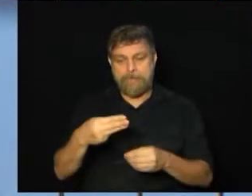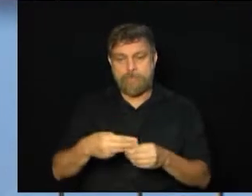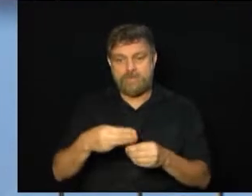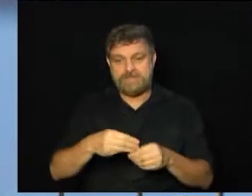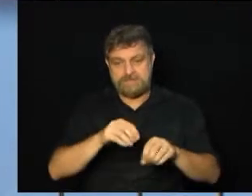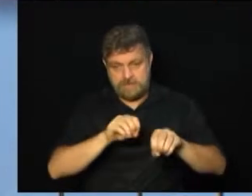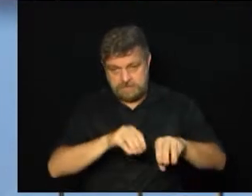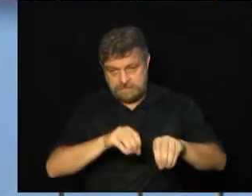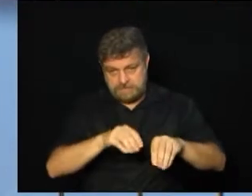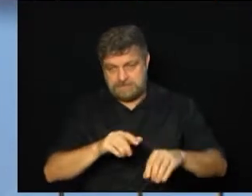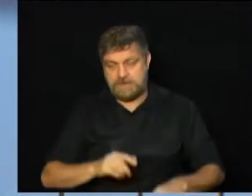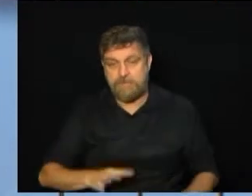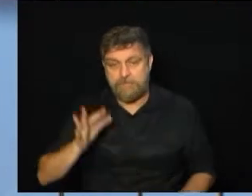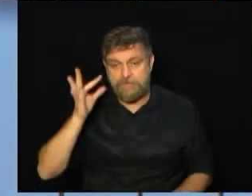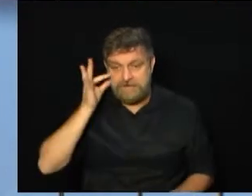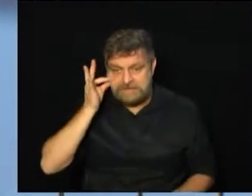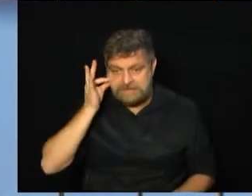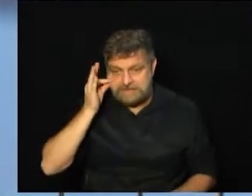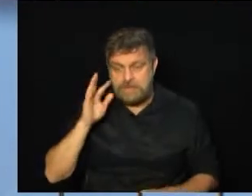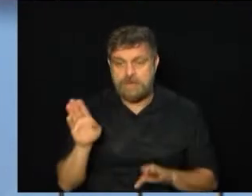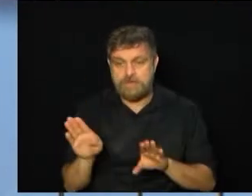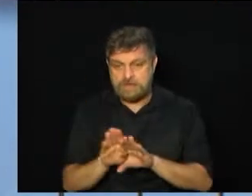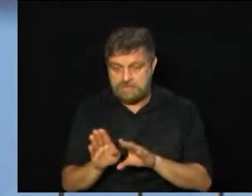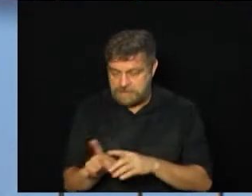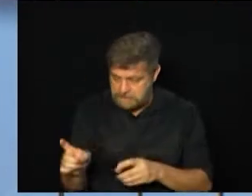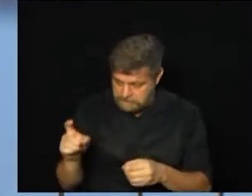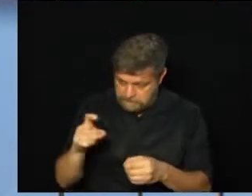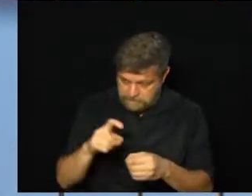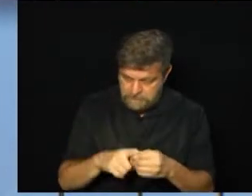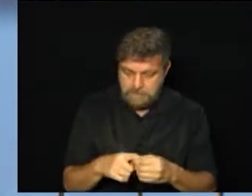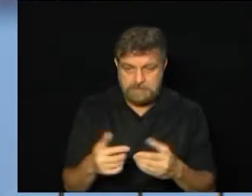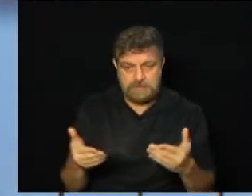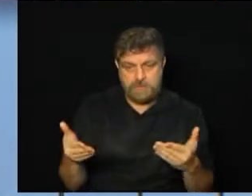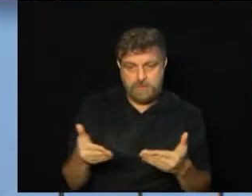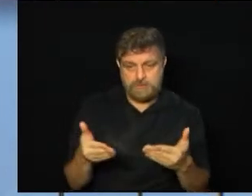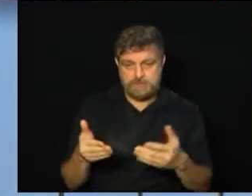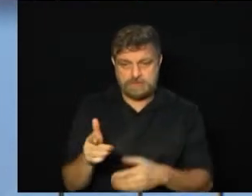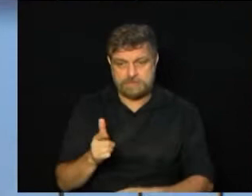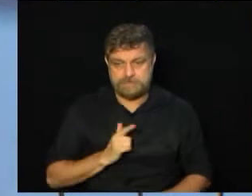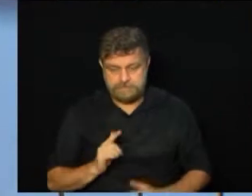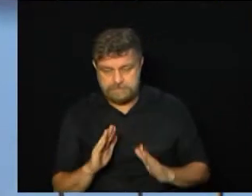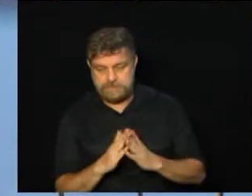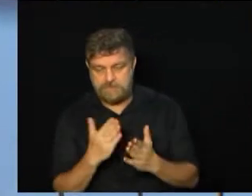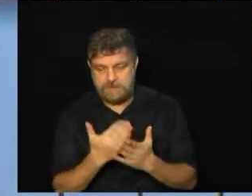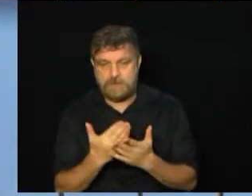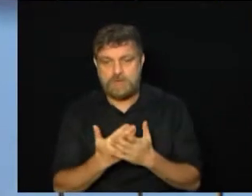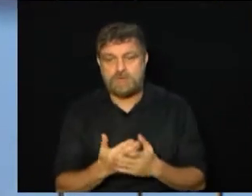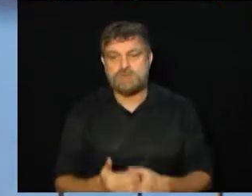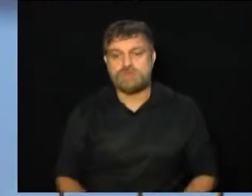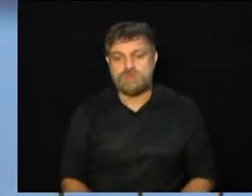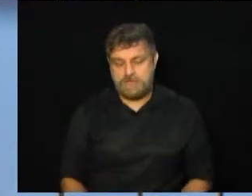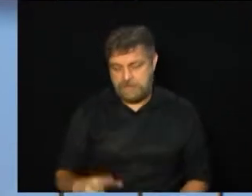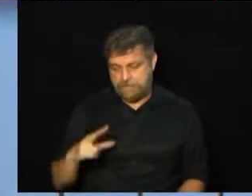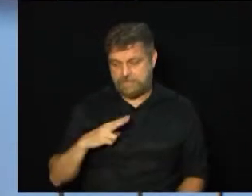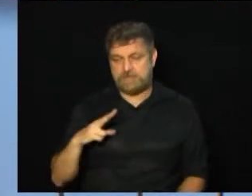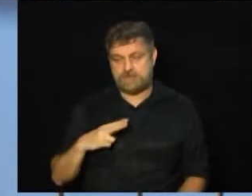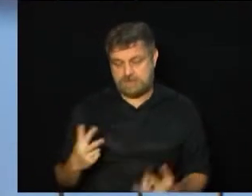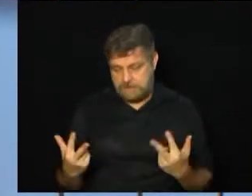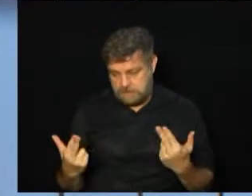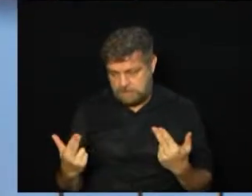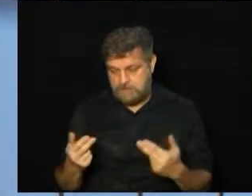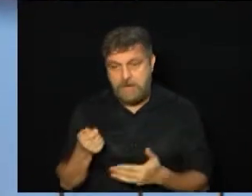educação, as aulas presenciais também voltaram hoje, tanto na rede particular também. O retorno